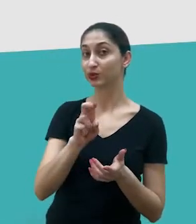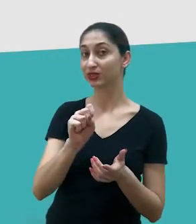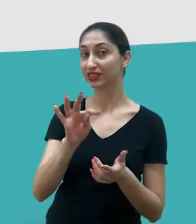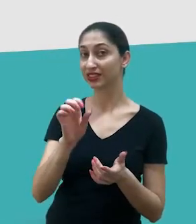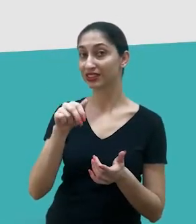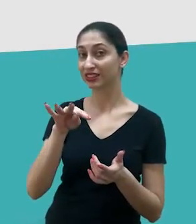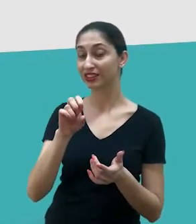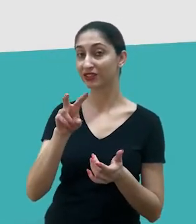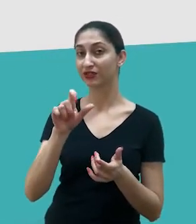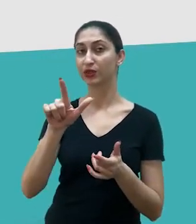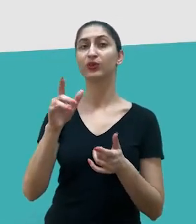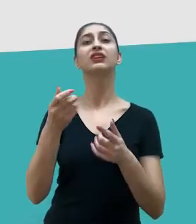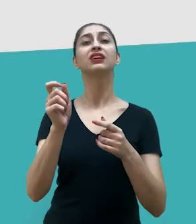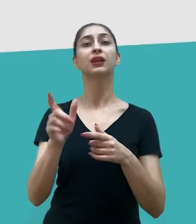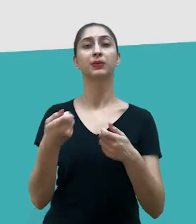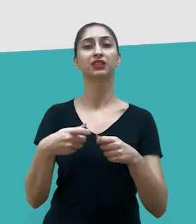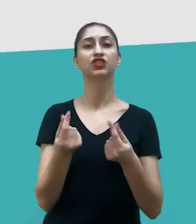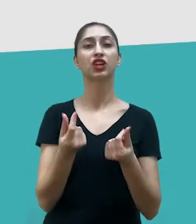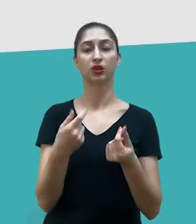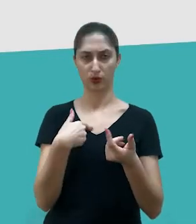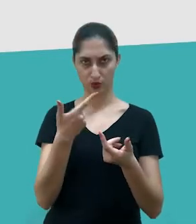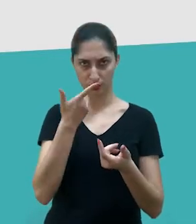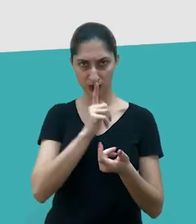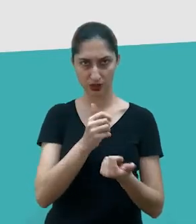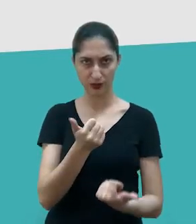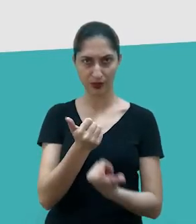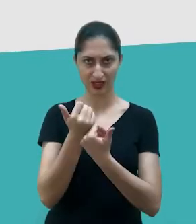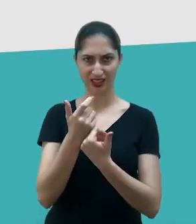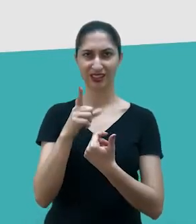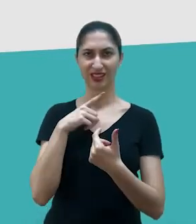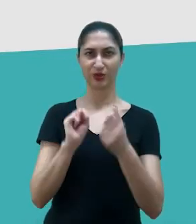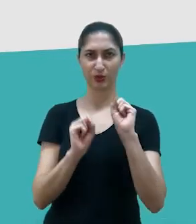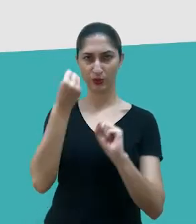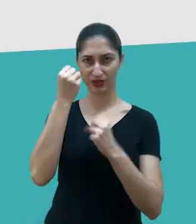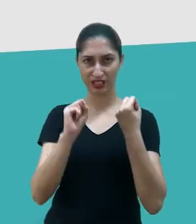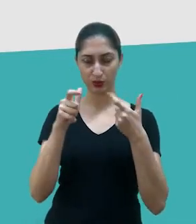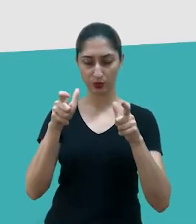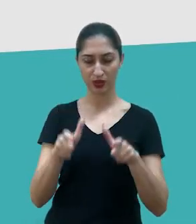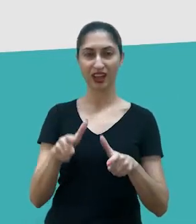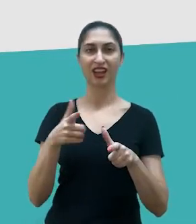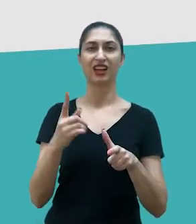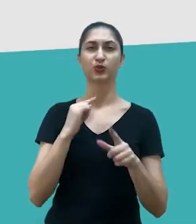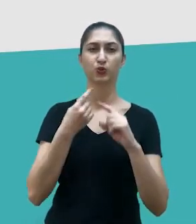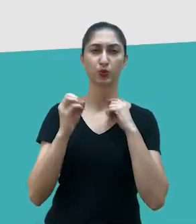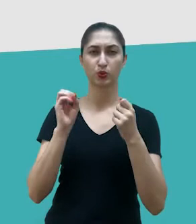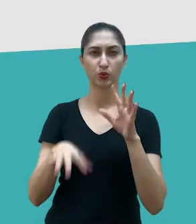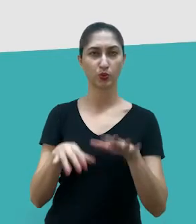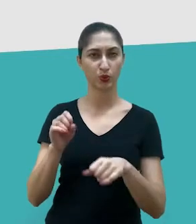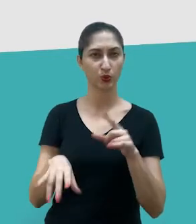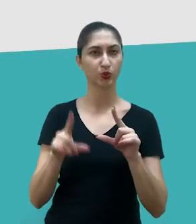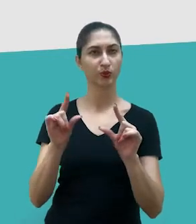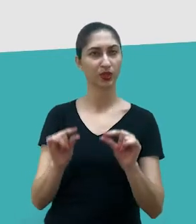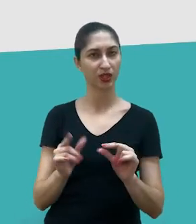dinheiro que eu posso apoiar? Será que é uma indústria pequena que não polui tanto, local, ou aquela que gasta uma